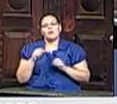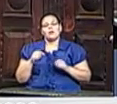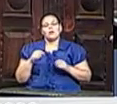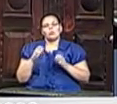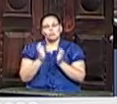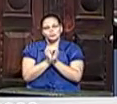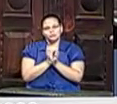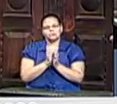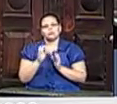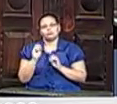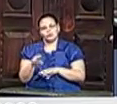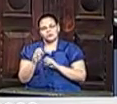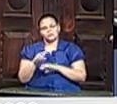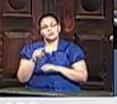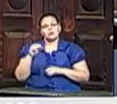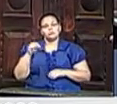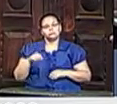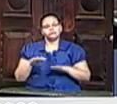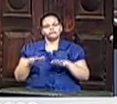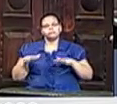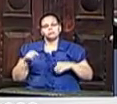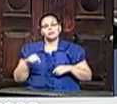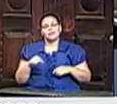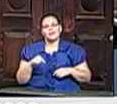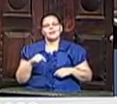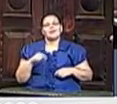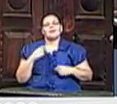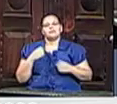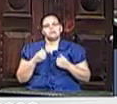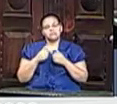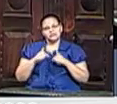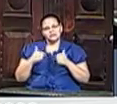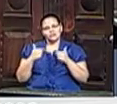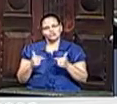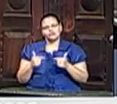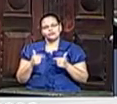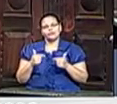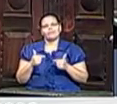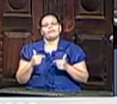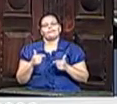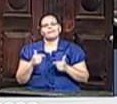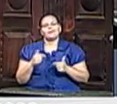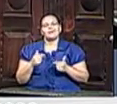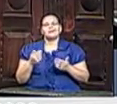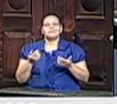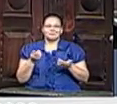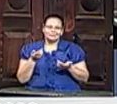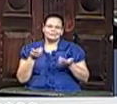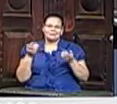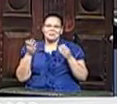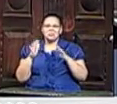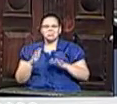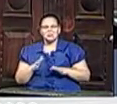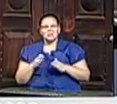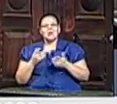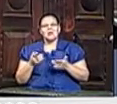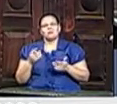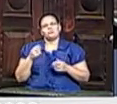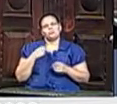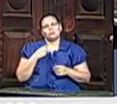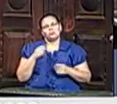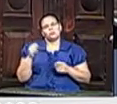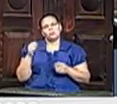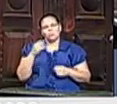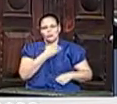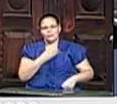iniciar uma discussão sobre esta iniciativa, a meu ver, desastrosa do governo golpista,